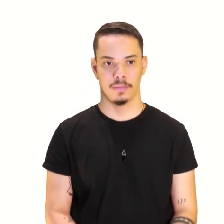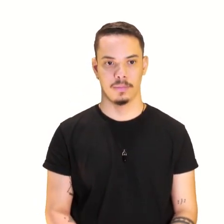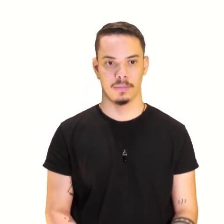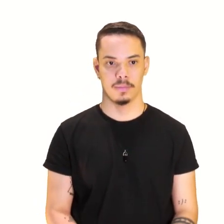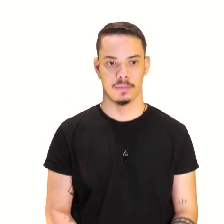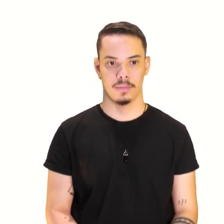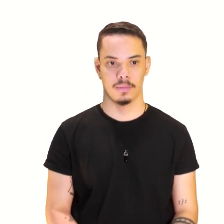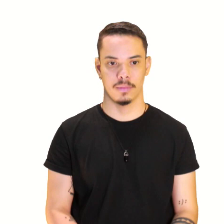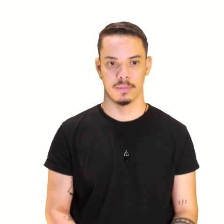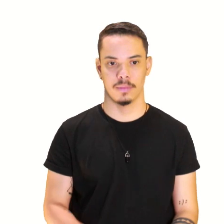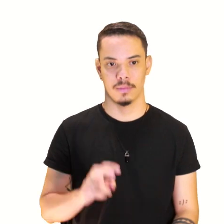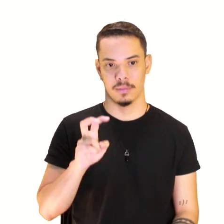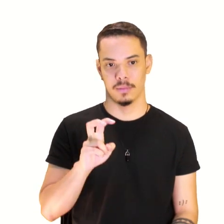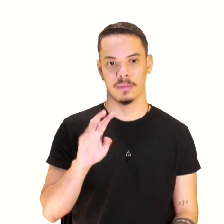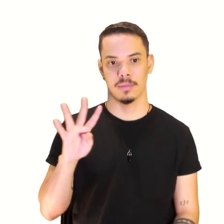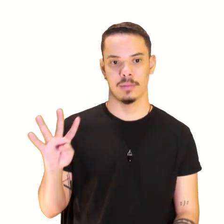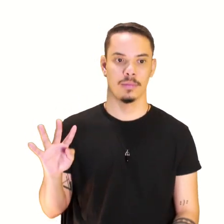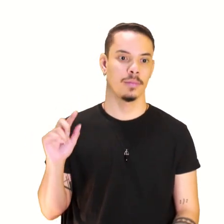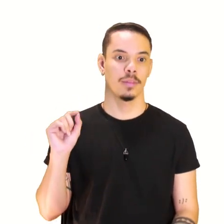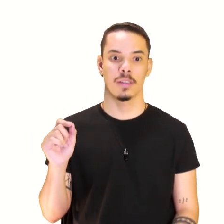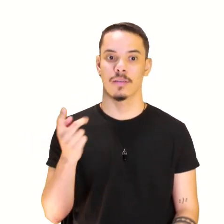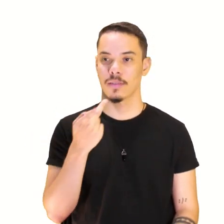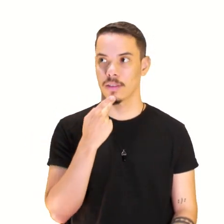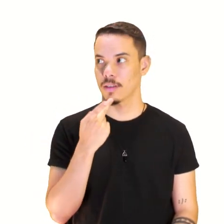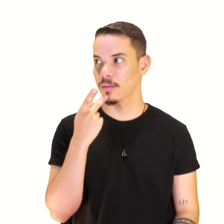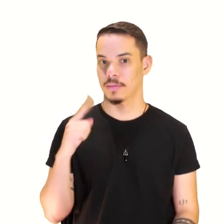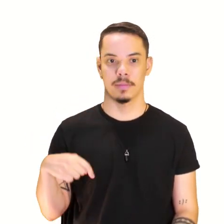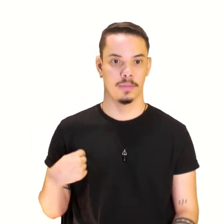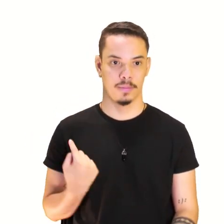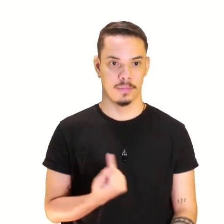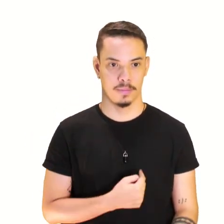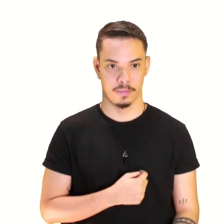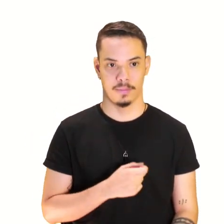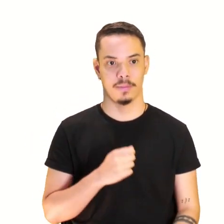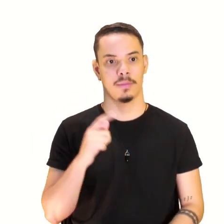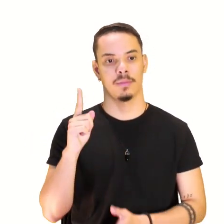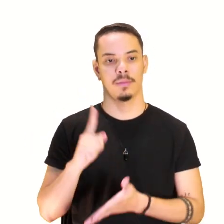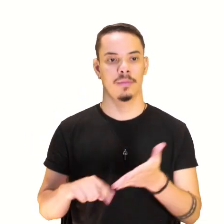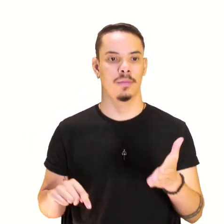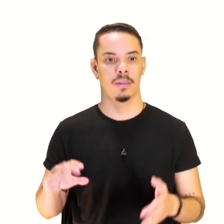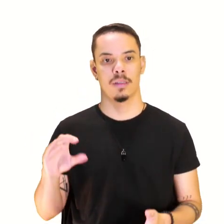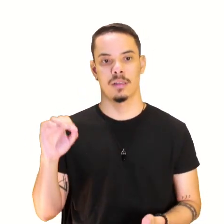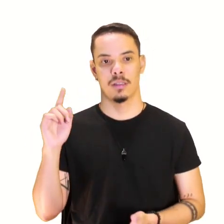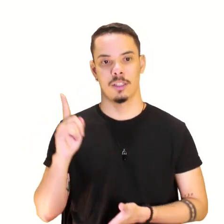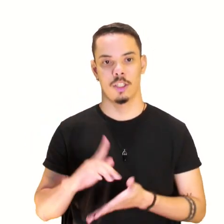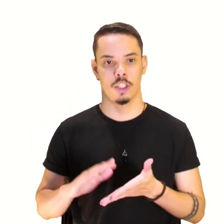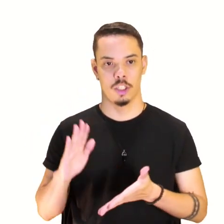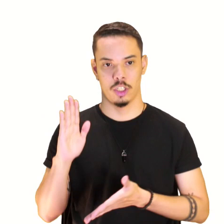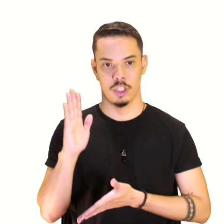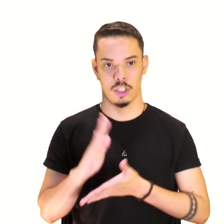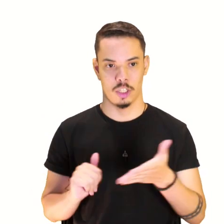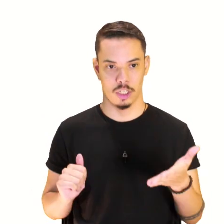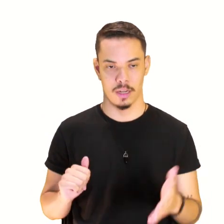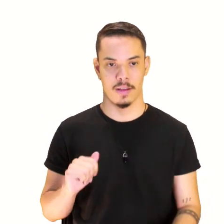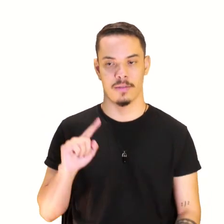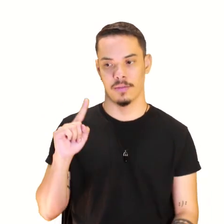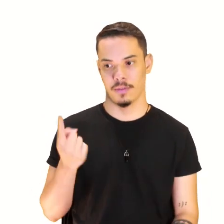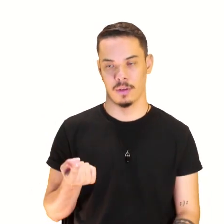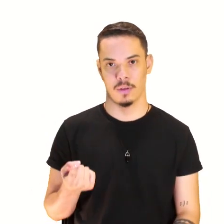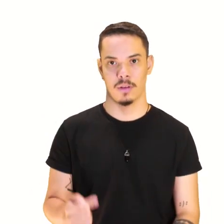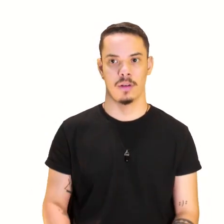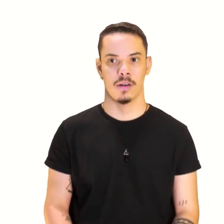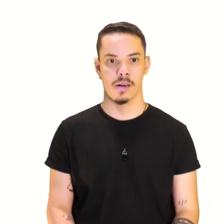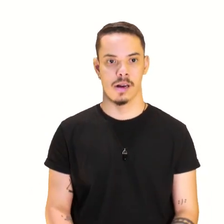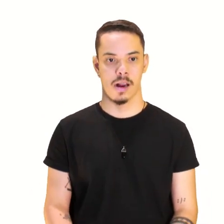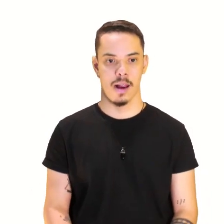54. Aham. O que o professor Maurício quis dizer com isso? A gente corta um zero e corta a vírgula. Então ficou 18 vezes 3. H vai